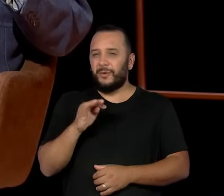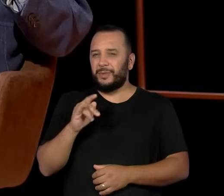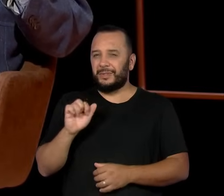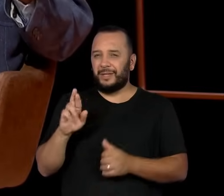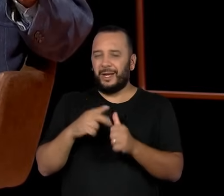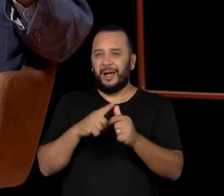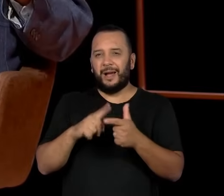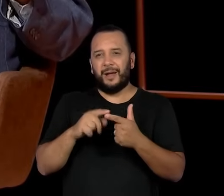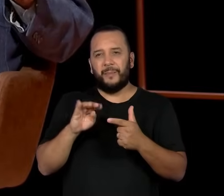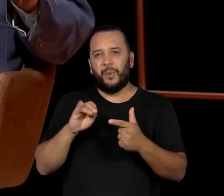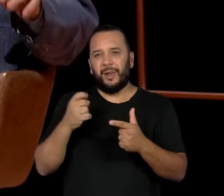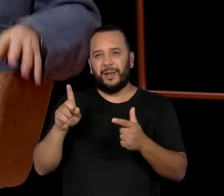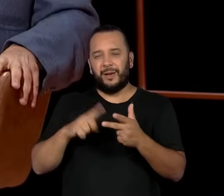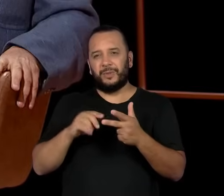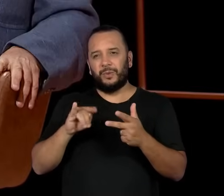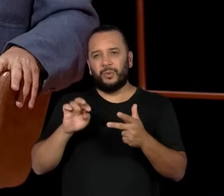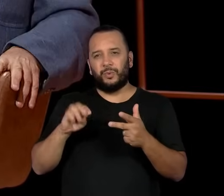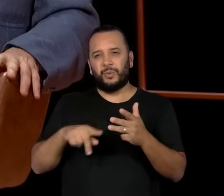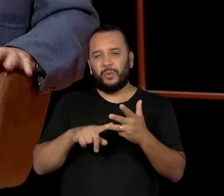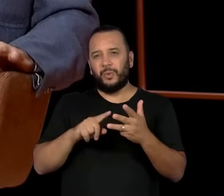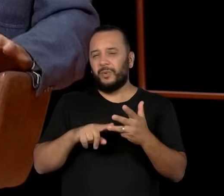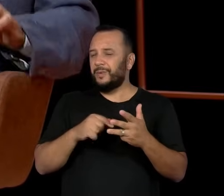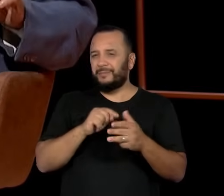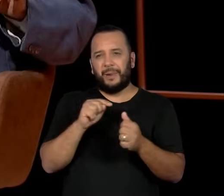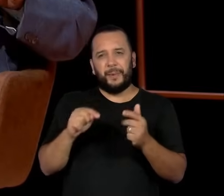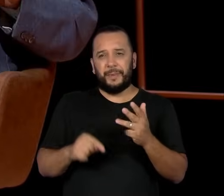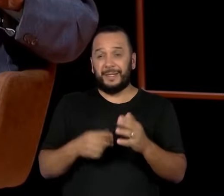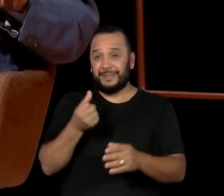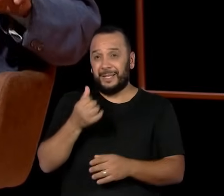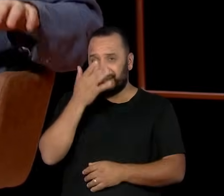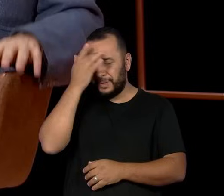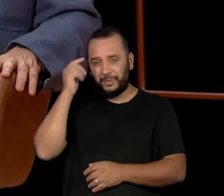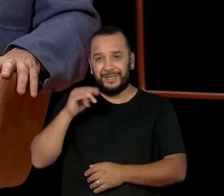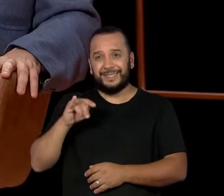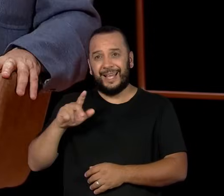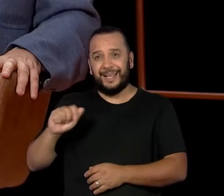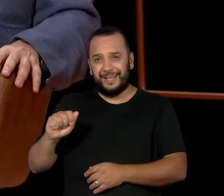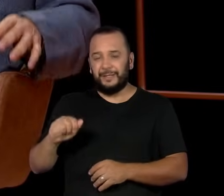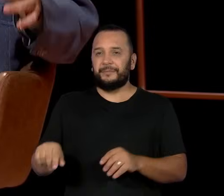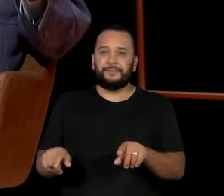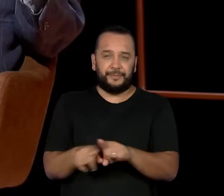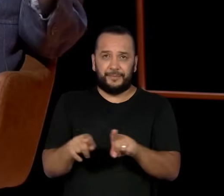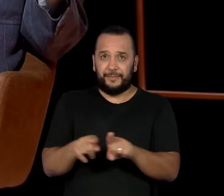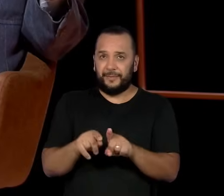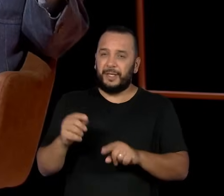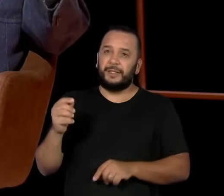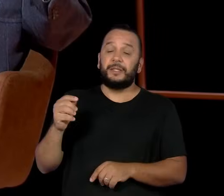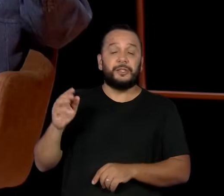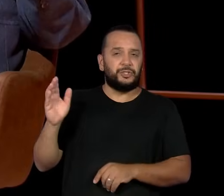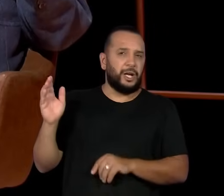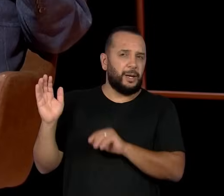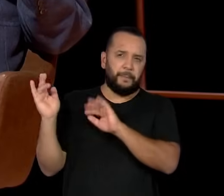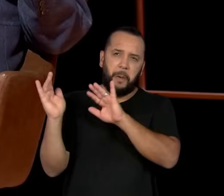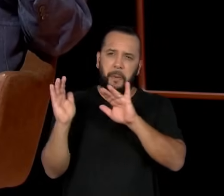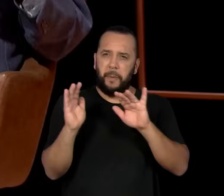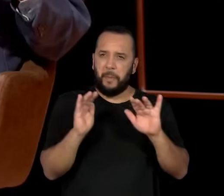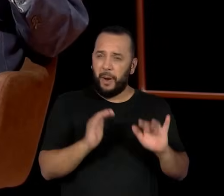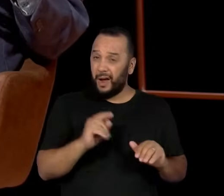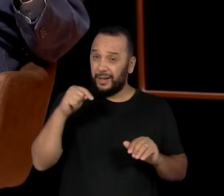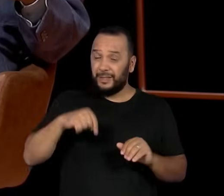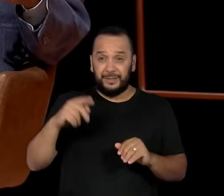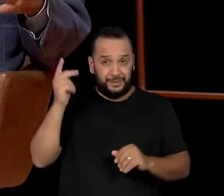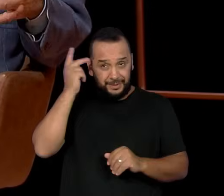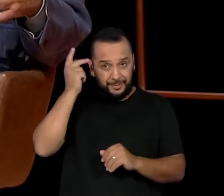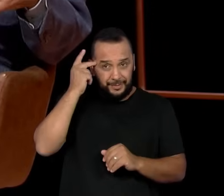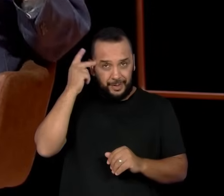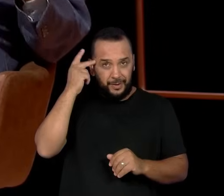Neves, Bolão, Milton Banana, enfim, e César Camargo Mariano no piano. E trouxemos todos os cantores da madrugada de São Paulo que